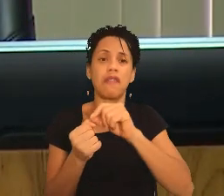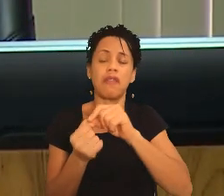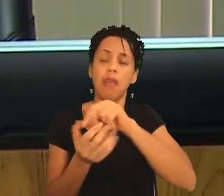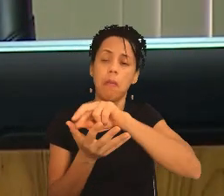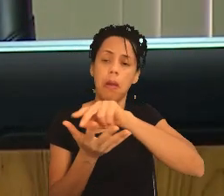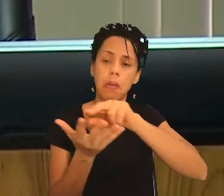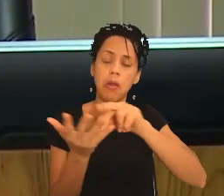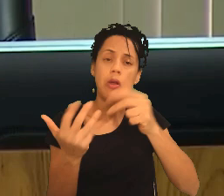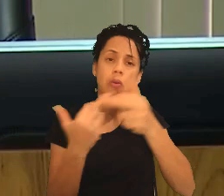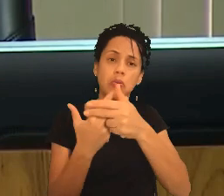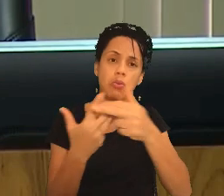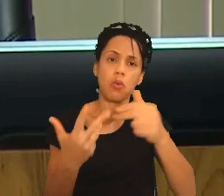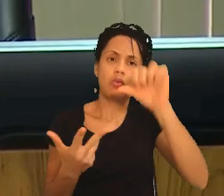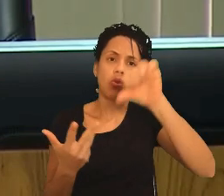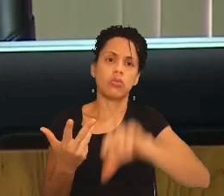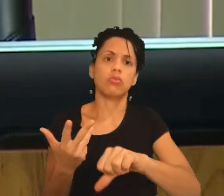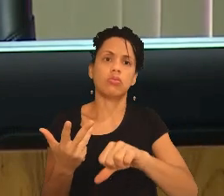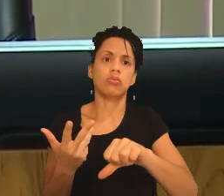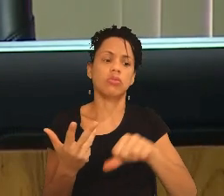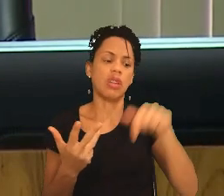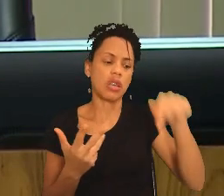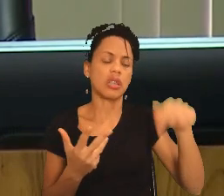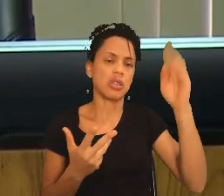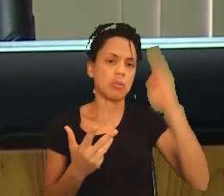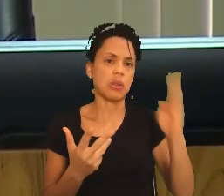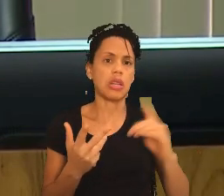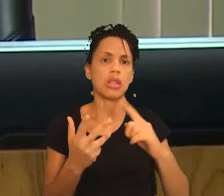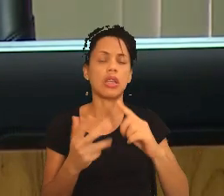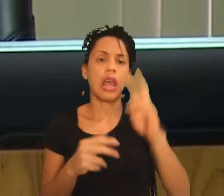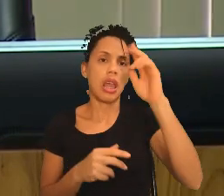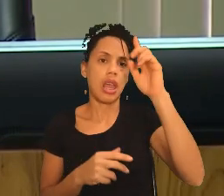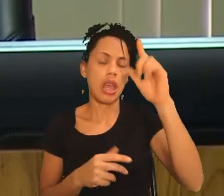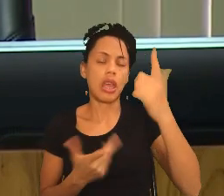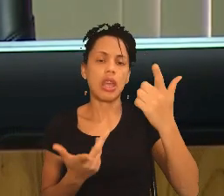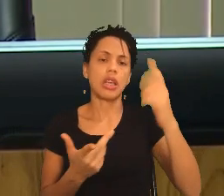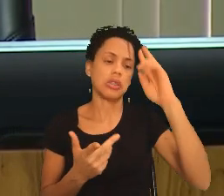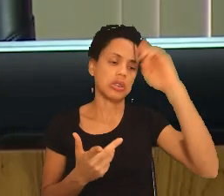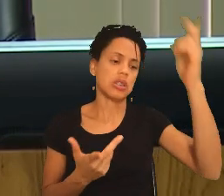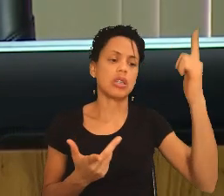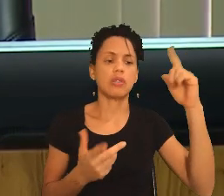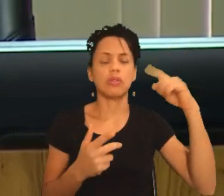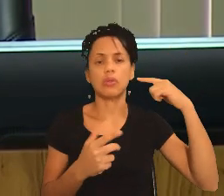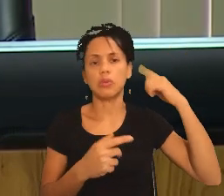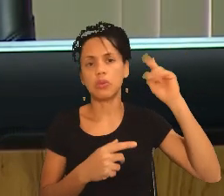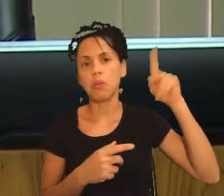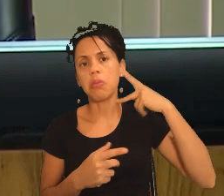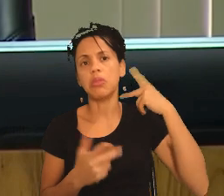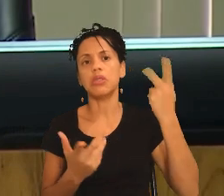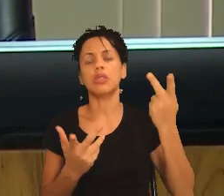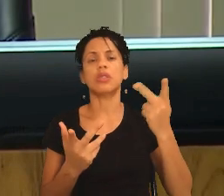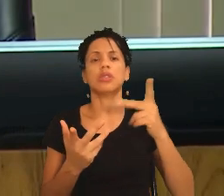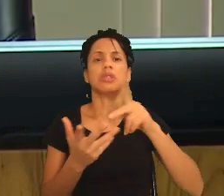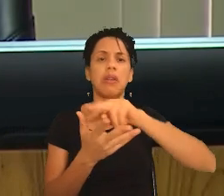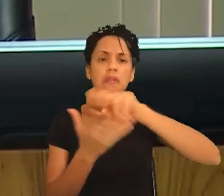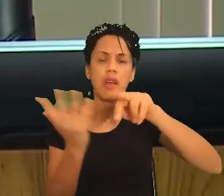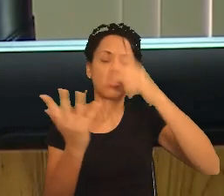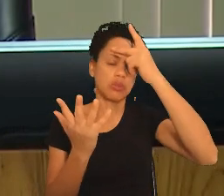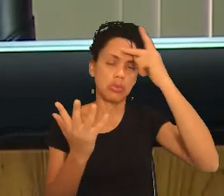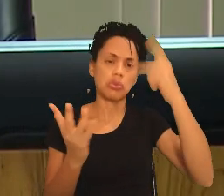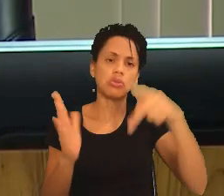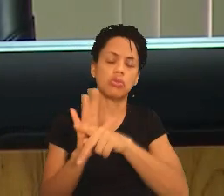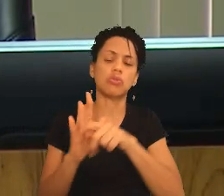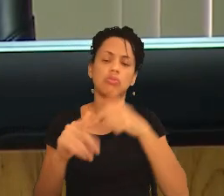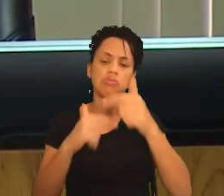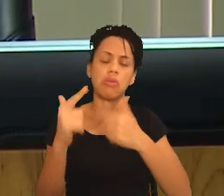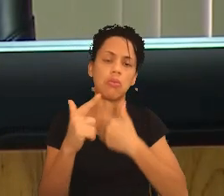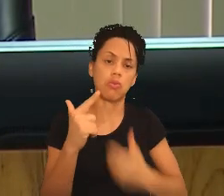Belo Horizonte, Minas Gerais, e chegando no evento, eu vi que a ditadura militar fez muita coisa ruim com várias